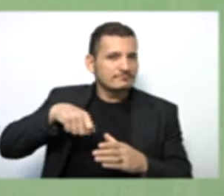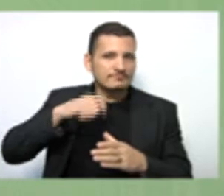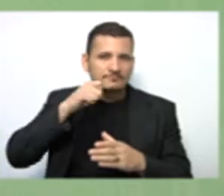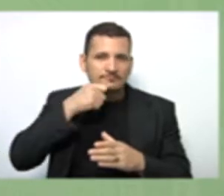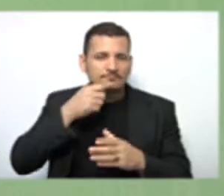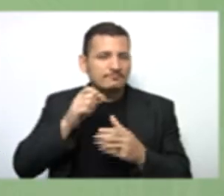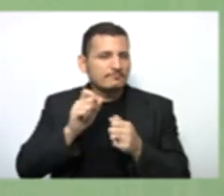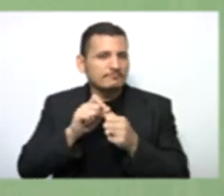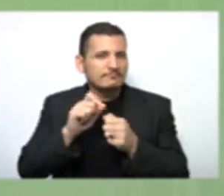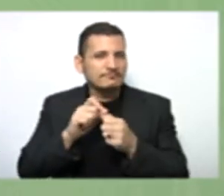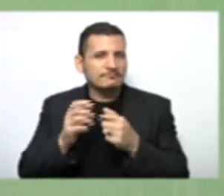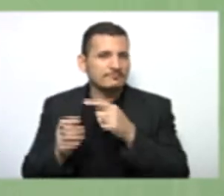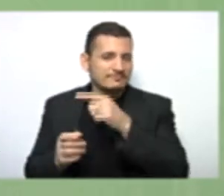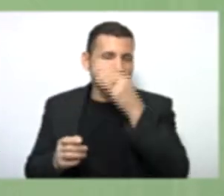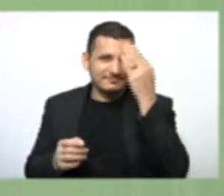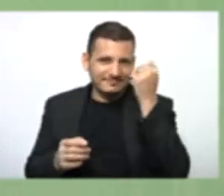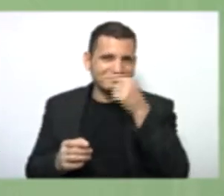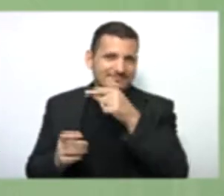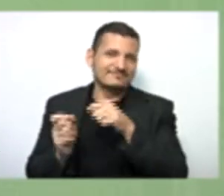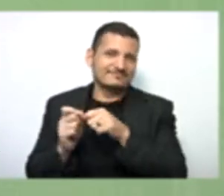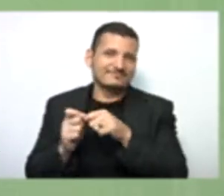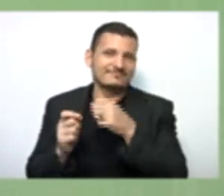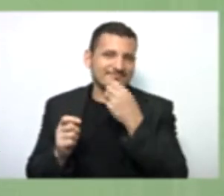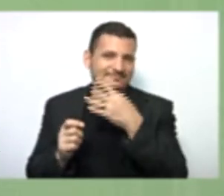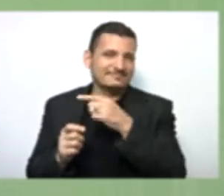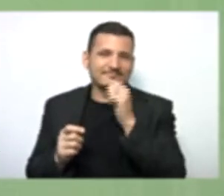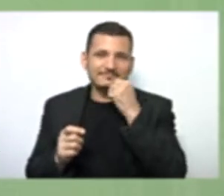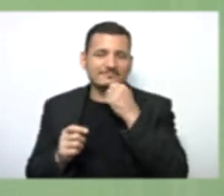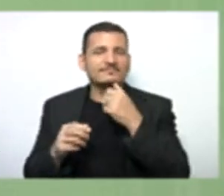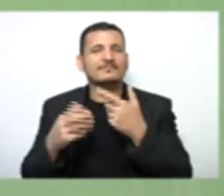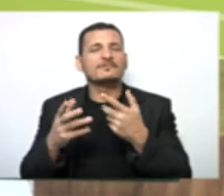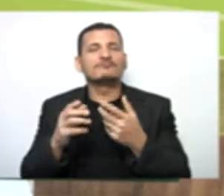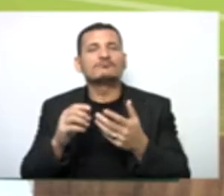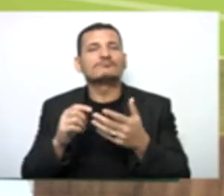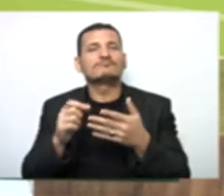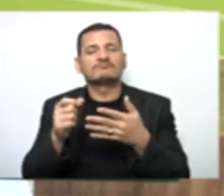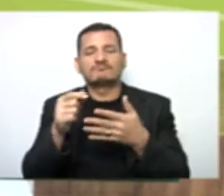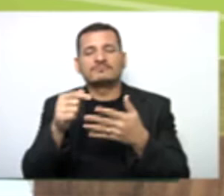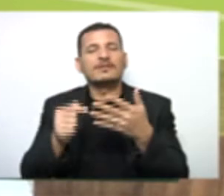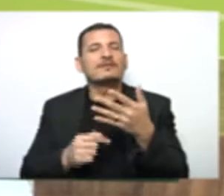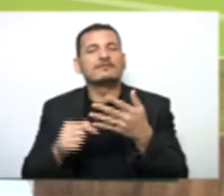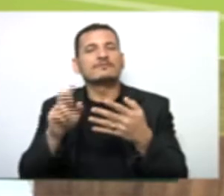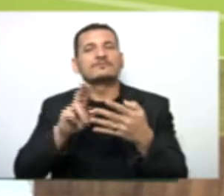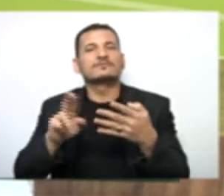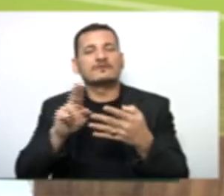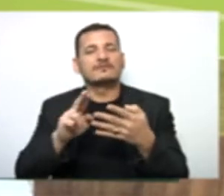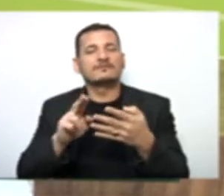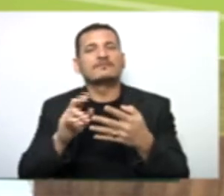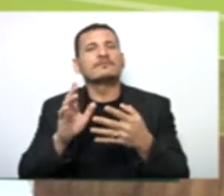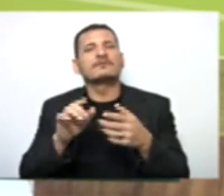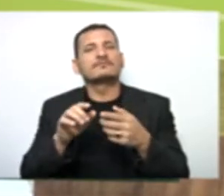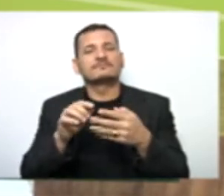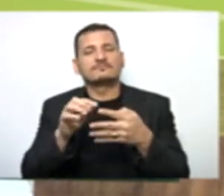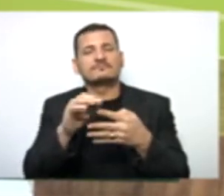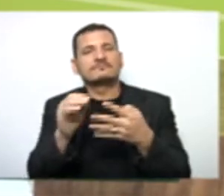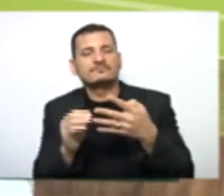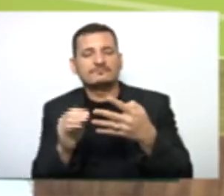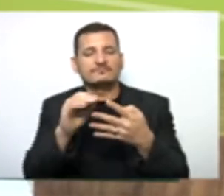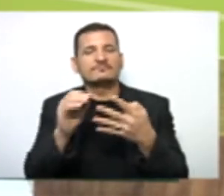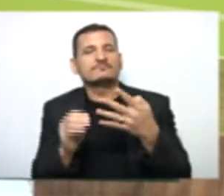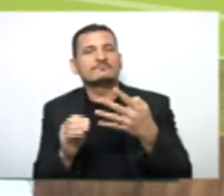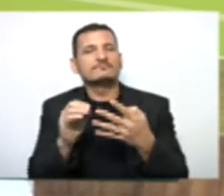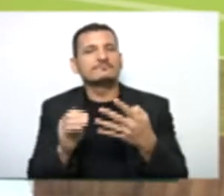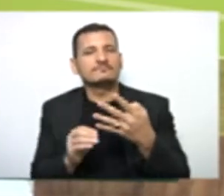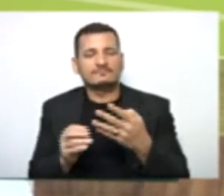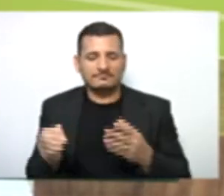sei que a senhora faz um pão bom. Ah, pois é. Então, que ingredientes a gente precisa? Qual a ordem que esses ingredientes devem